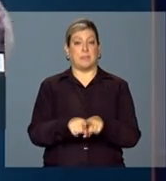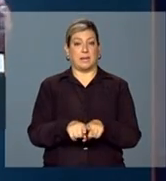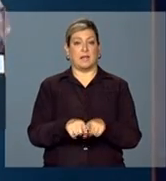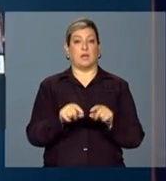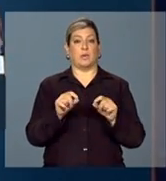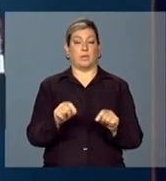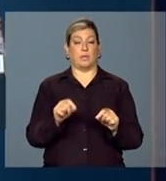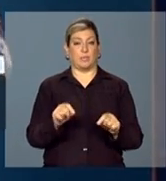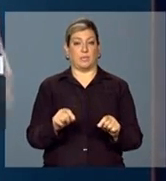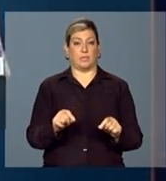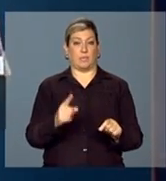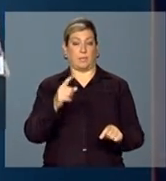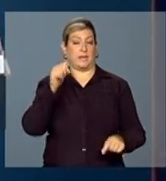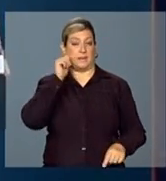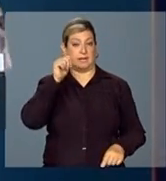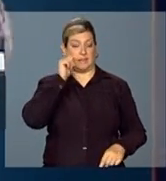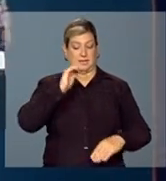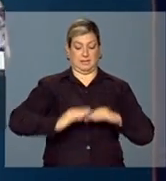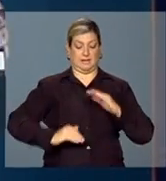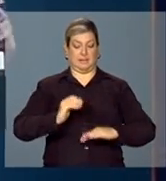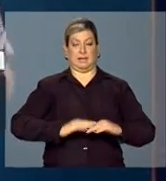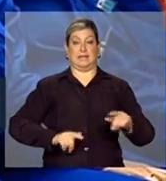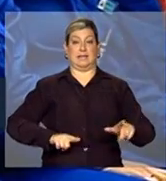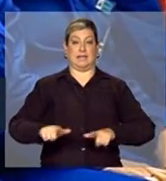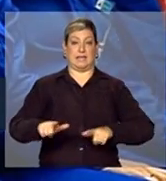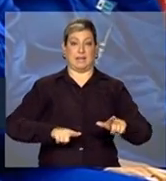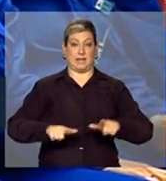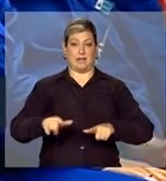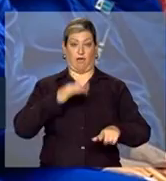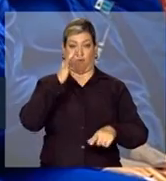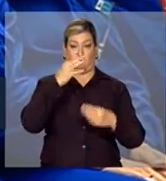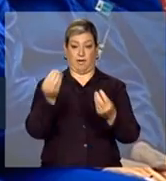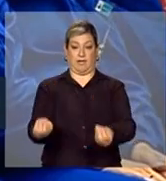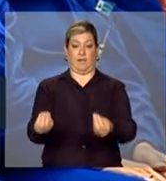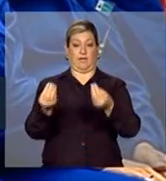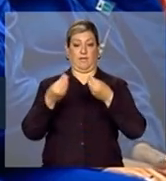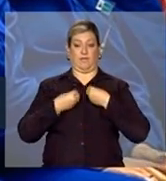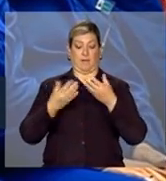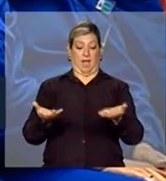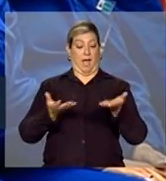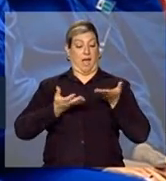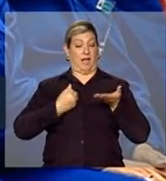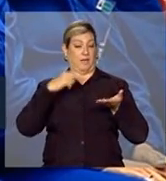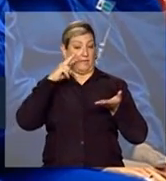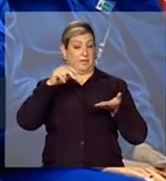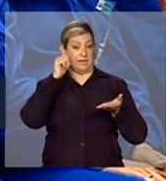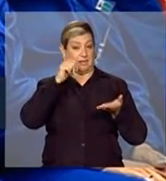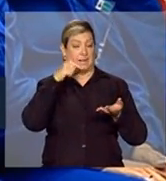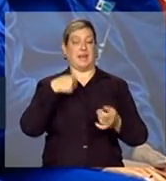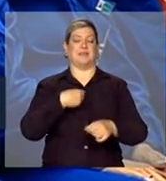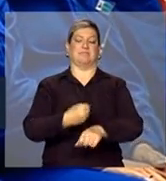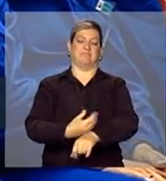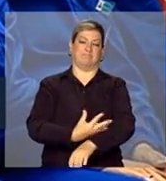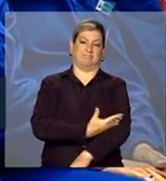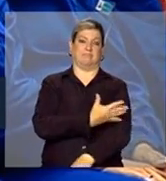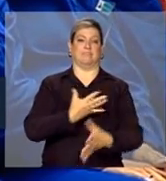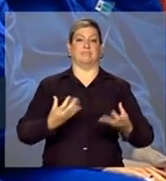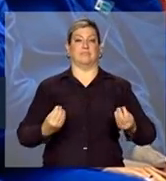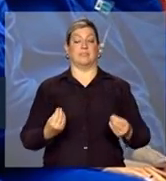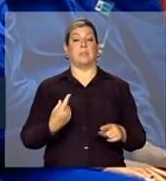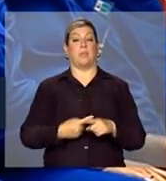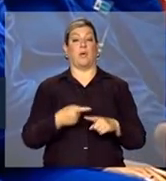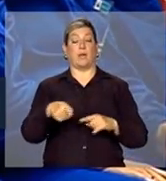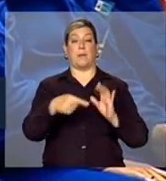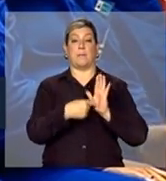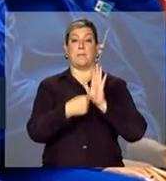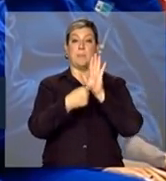de ser uma trabalhadora, uma operária que me entregou as rosas, me emociona muito, porque